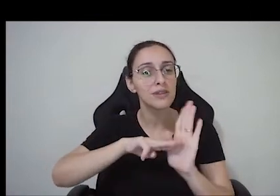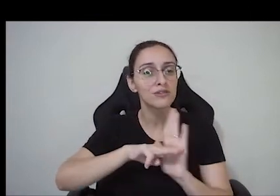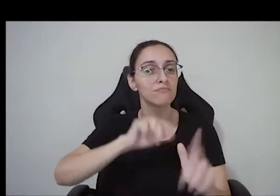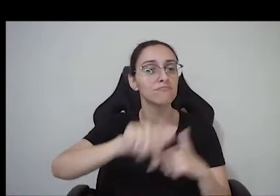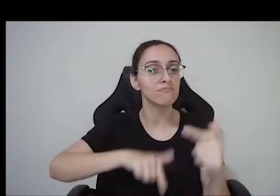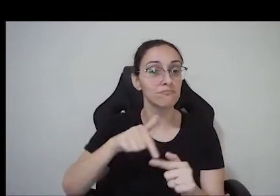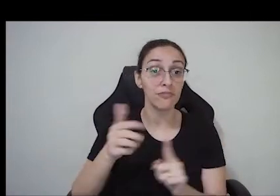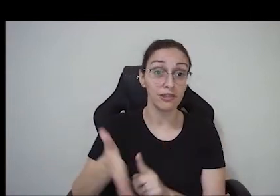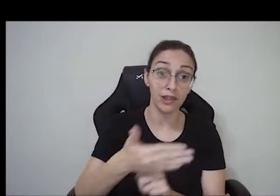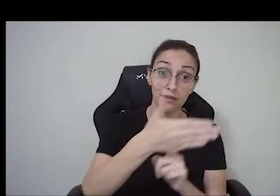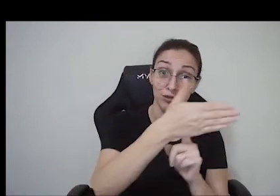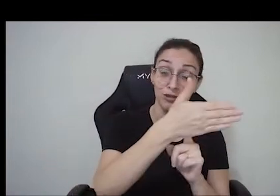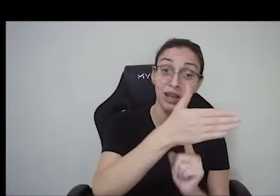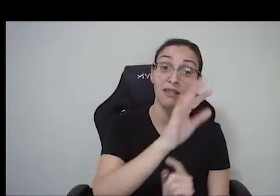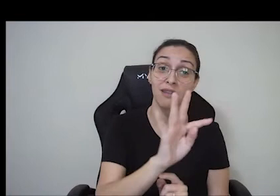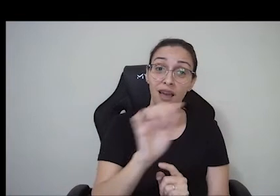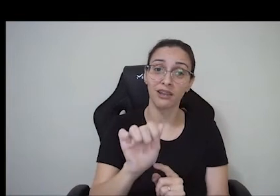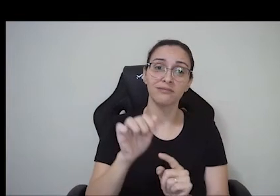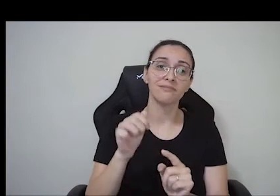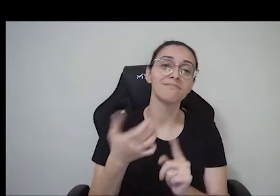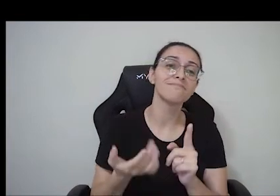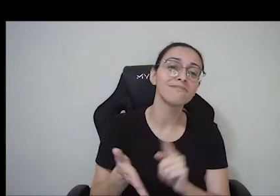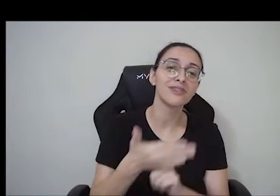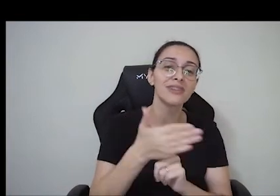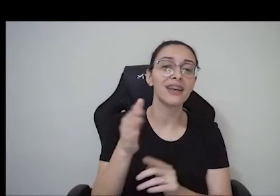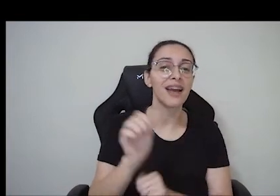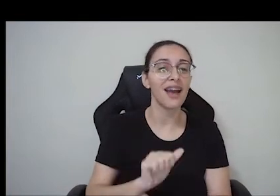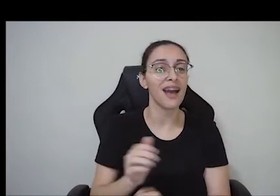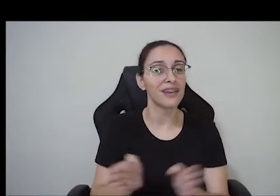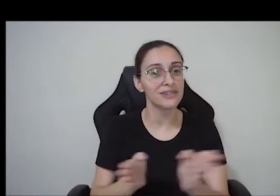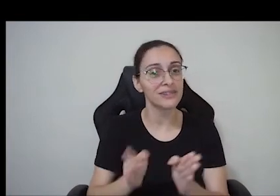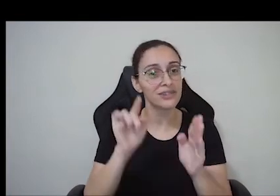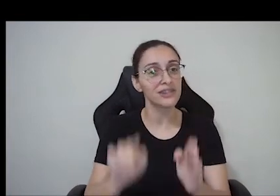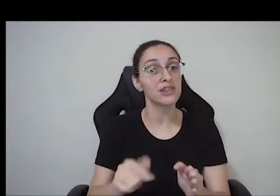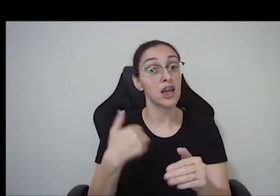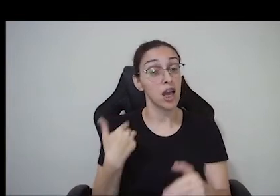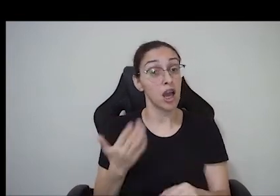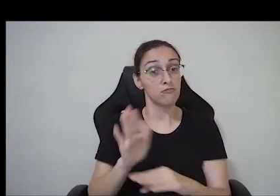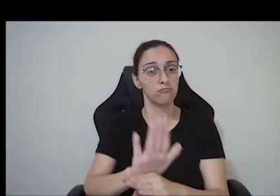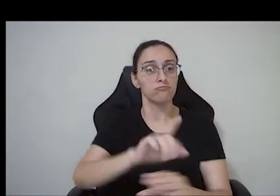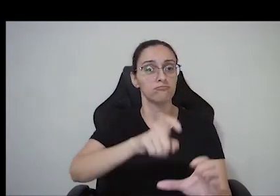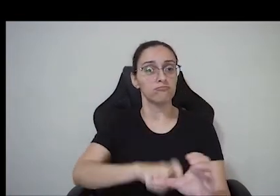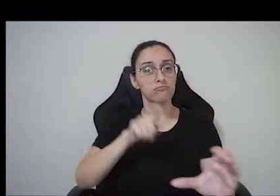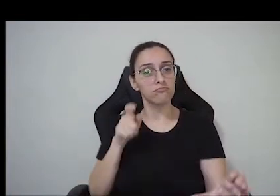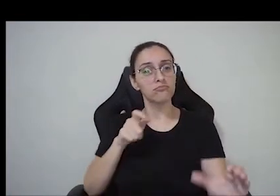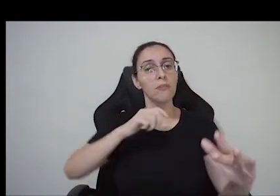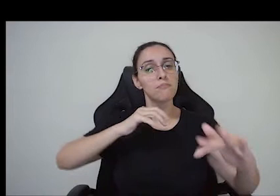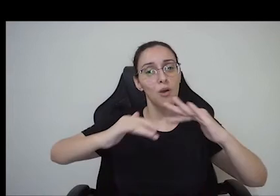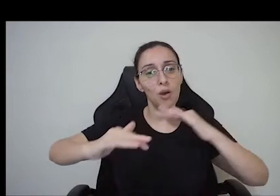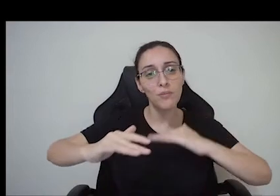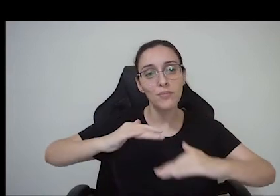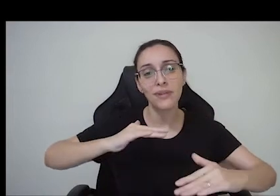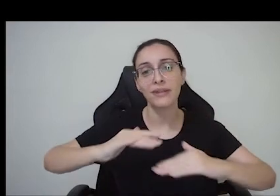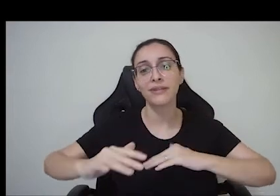serviços de tecnologia assistiva que maximizem a sua autonomia, mobilidade pessoal